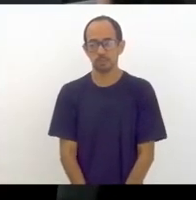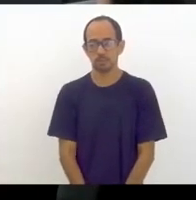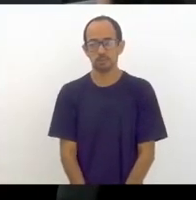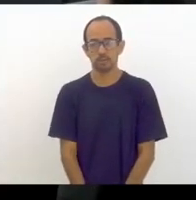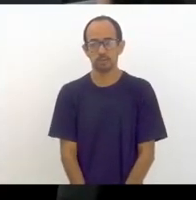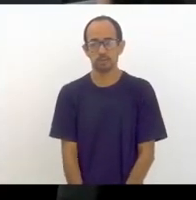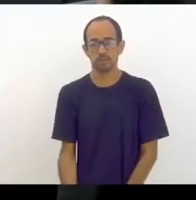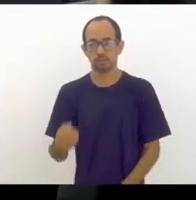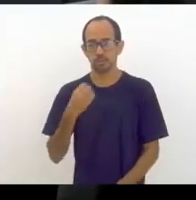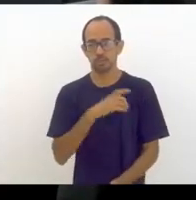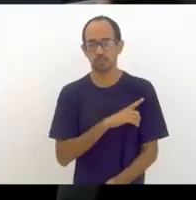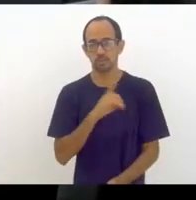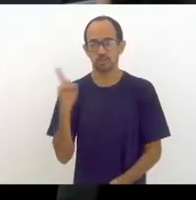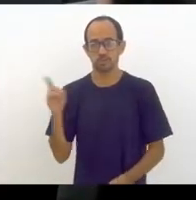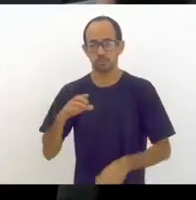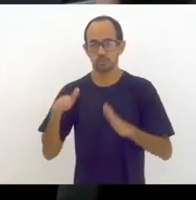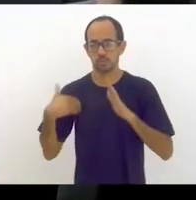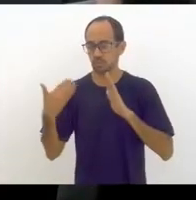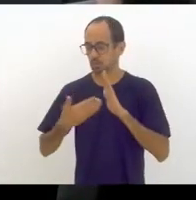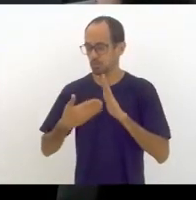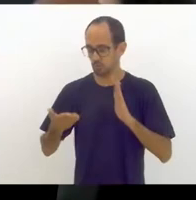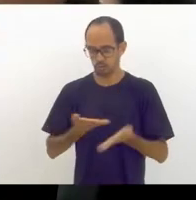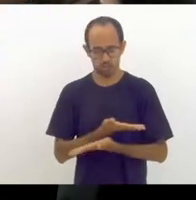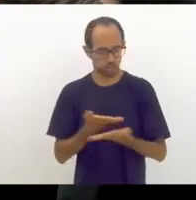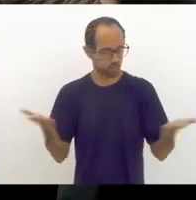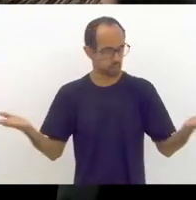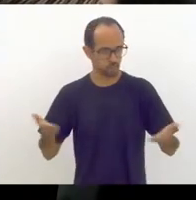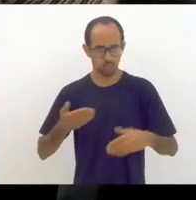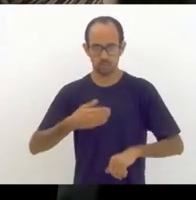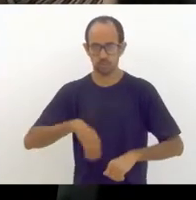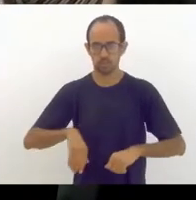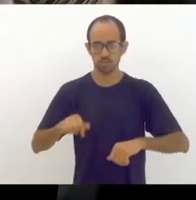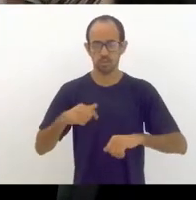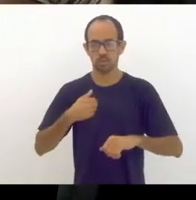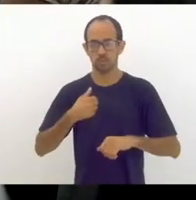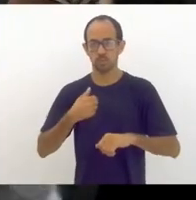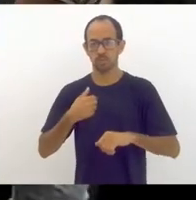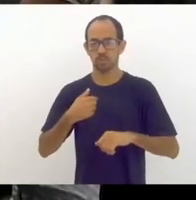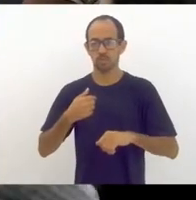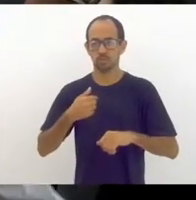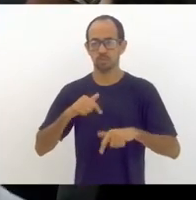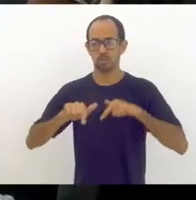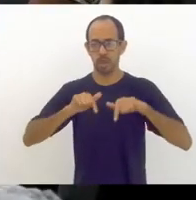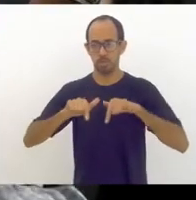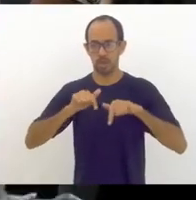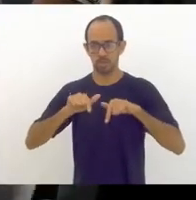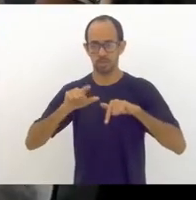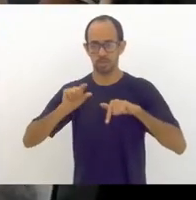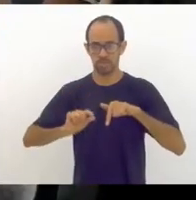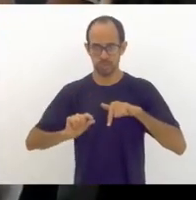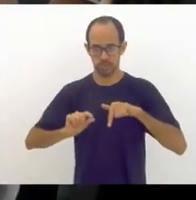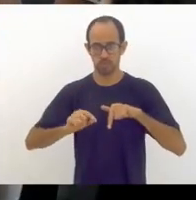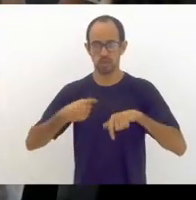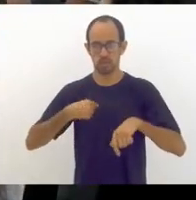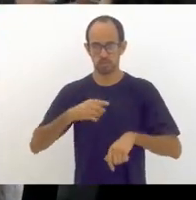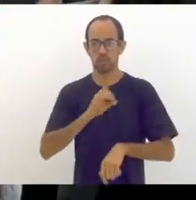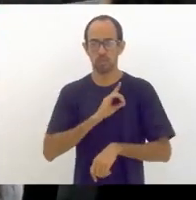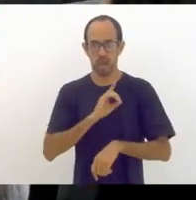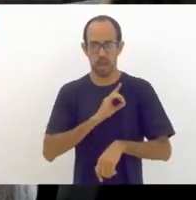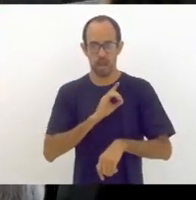Bom dia a todos e todas. Meu grupo é pequenininho, trabalho de formiguinha. Eu sou delegado